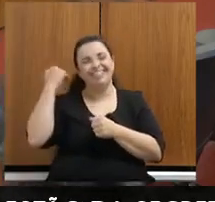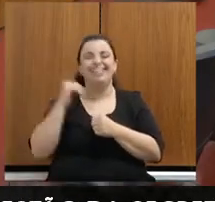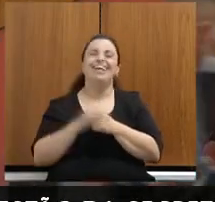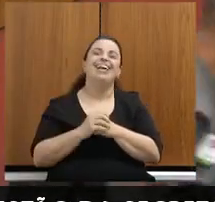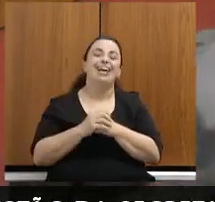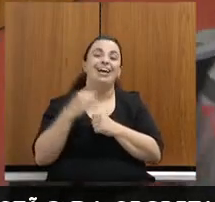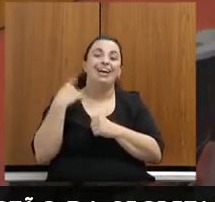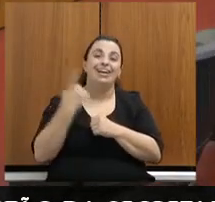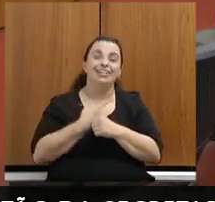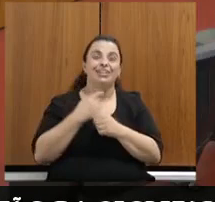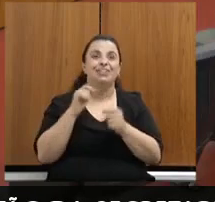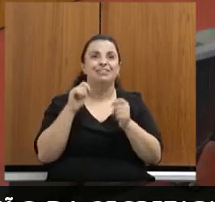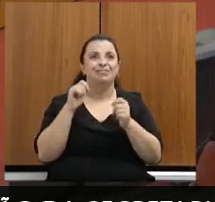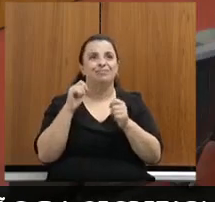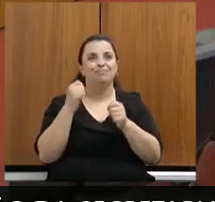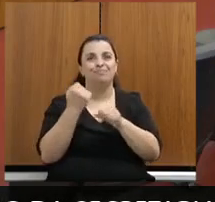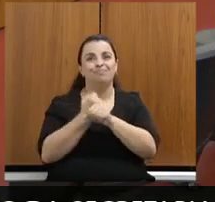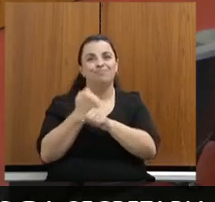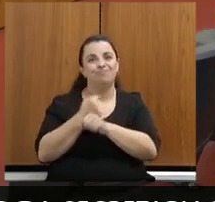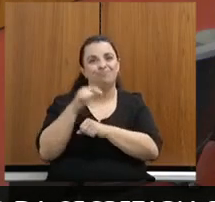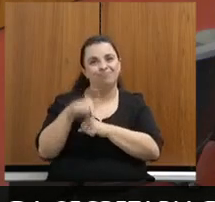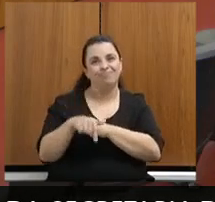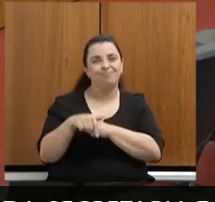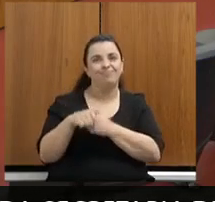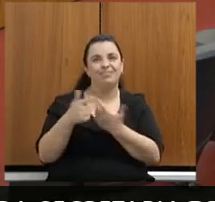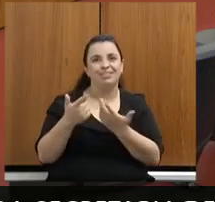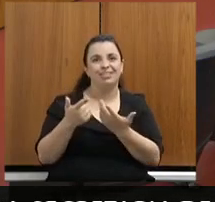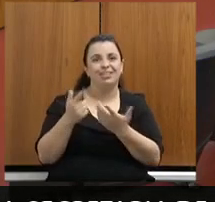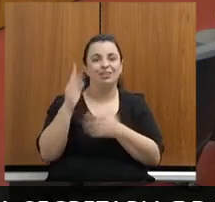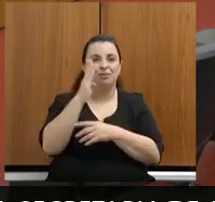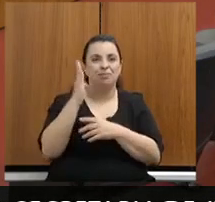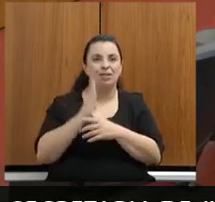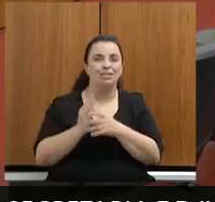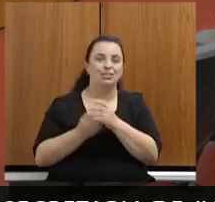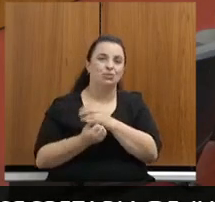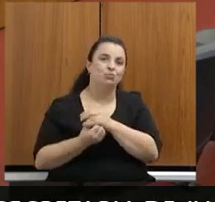Brasil uma comissão de